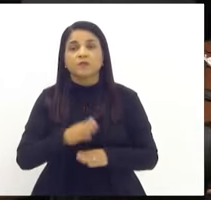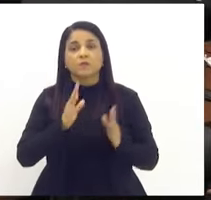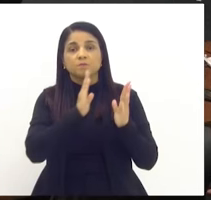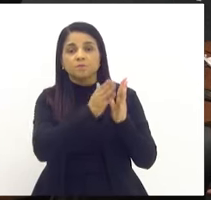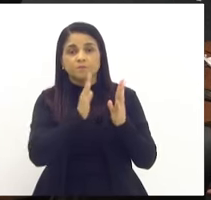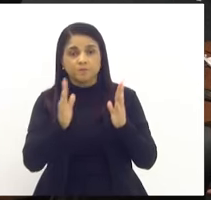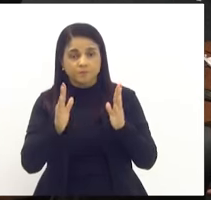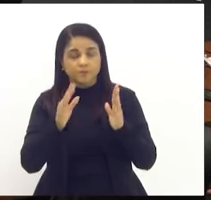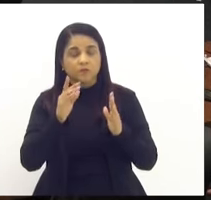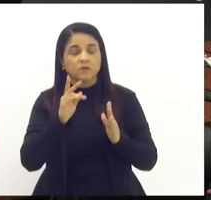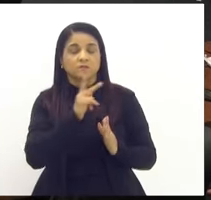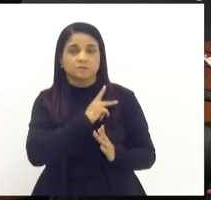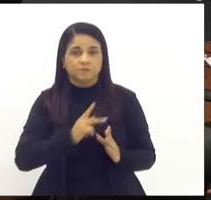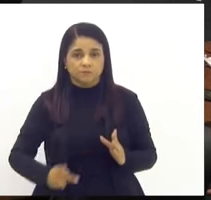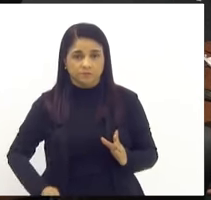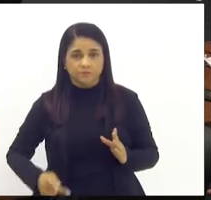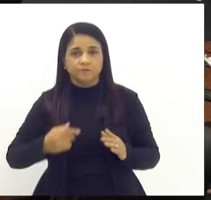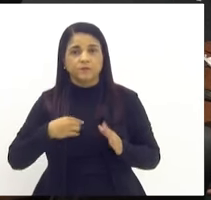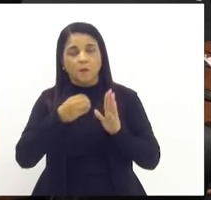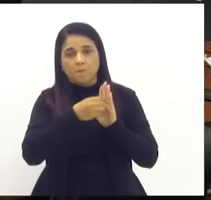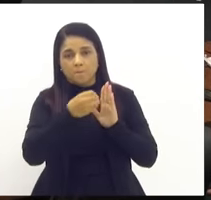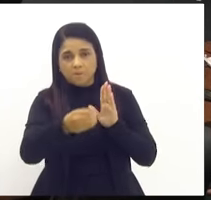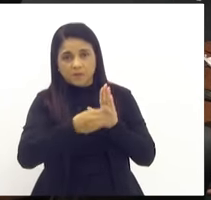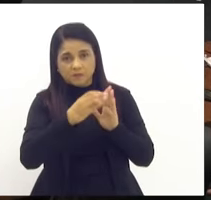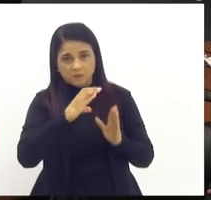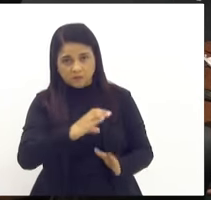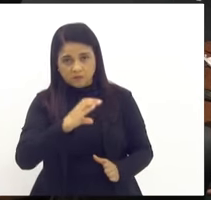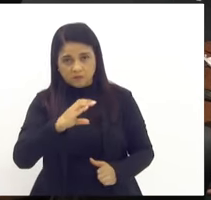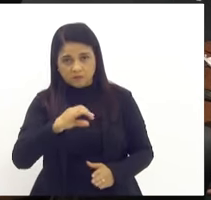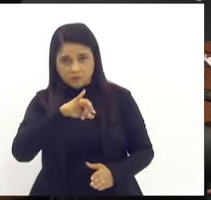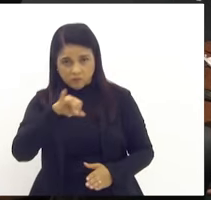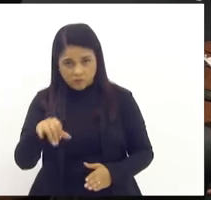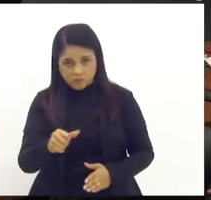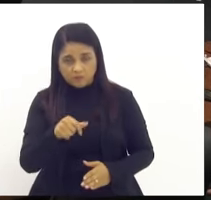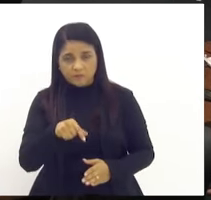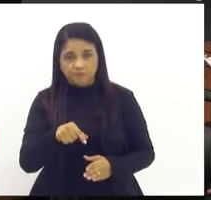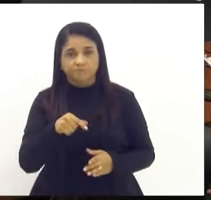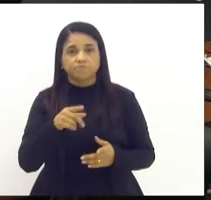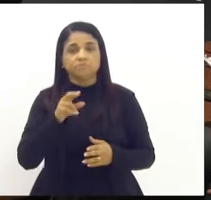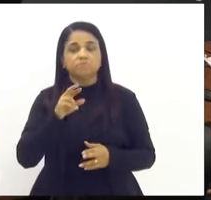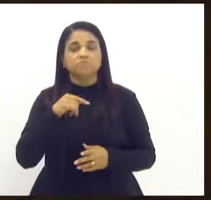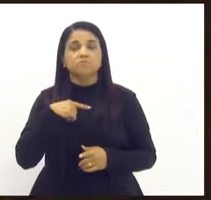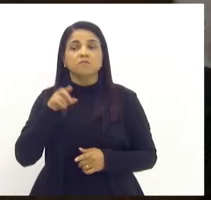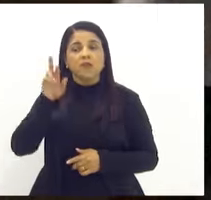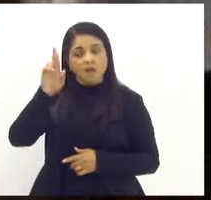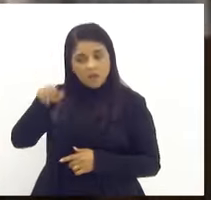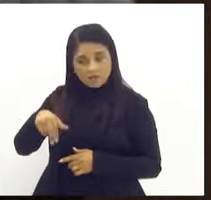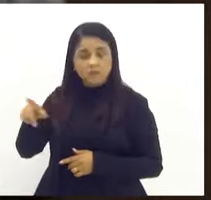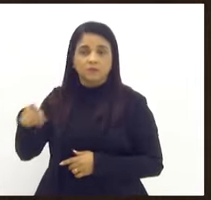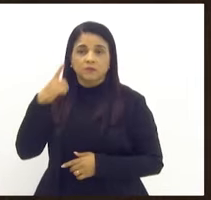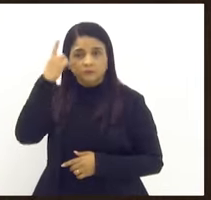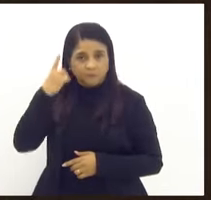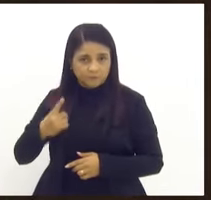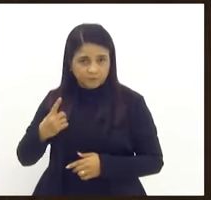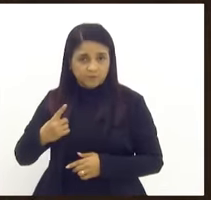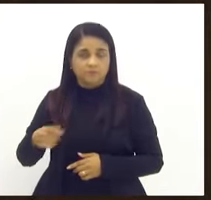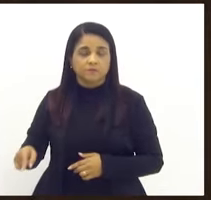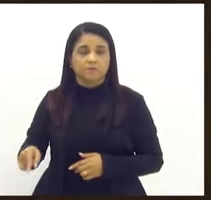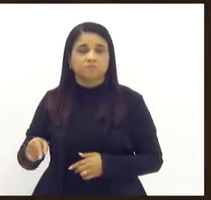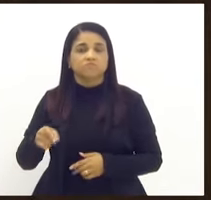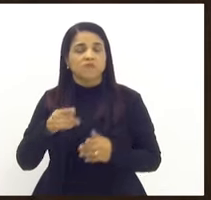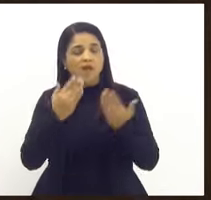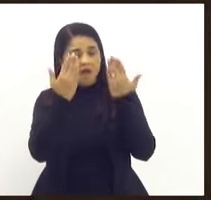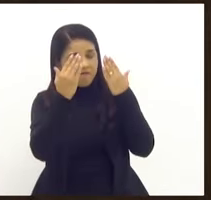ordem em forma de parecer da ccj que na verdade assiste razão a deputada Dani para que a gente possa